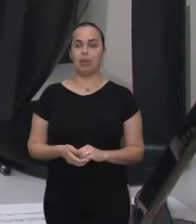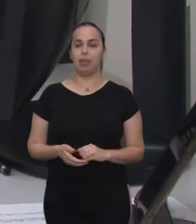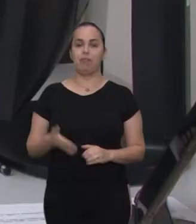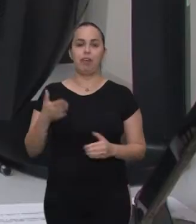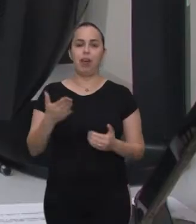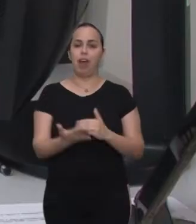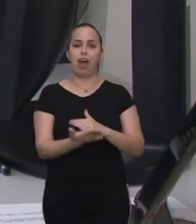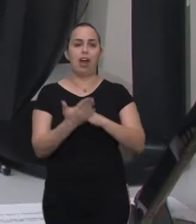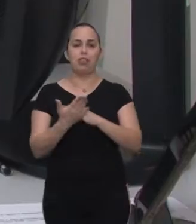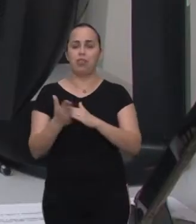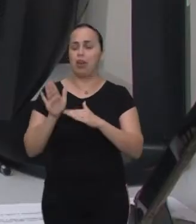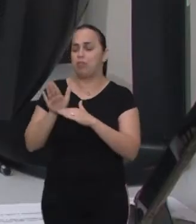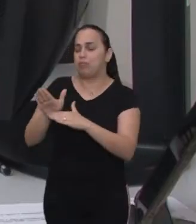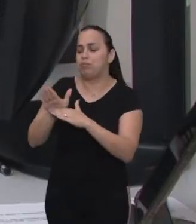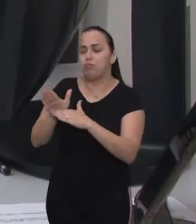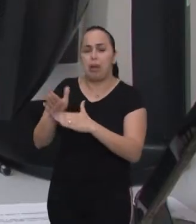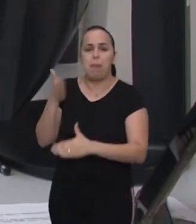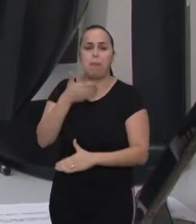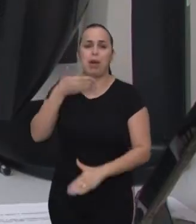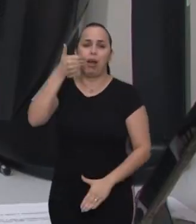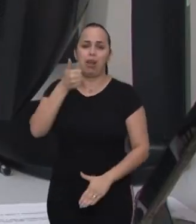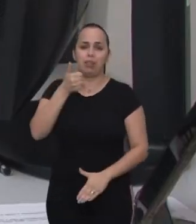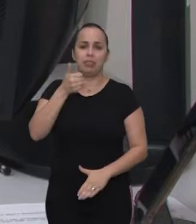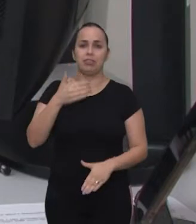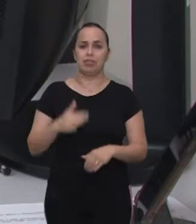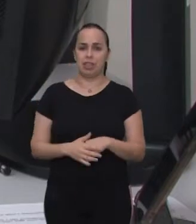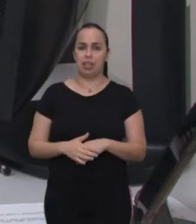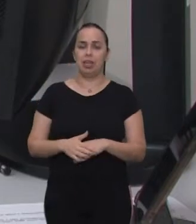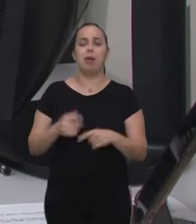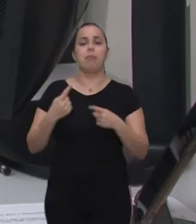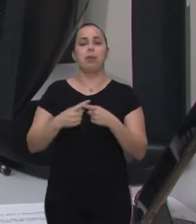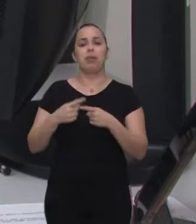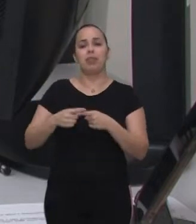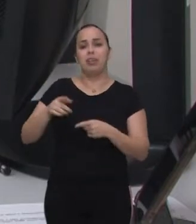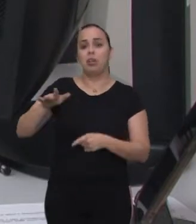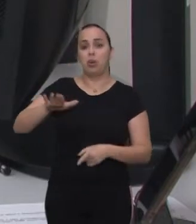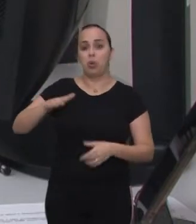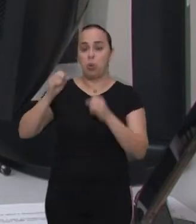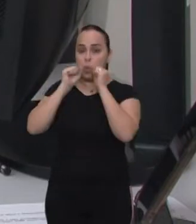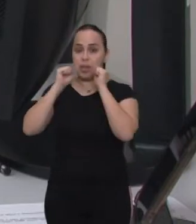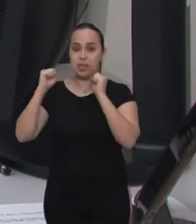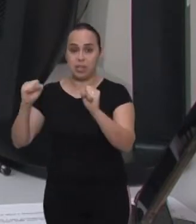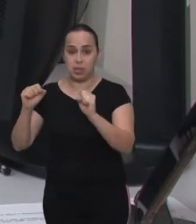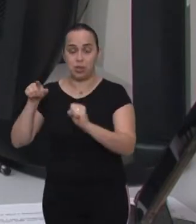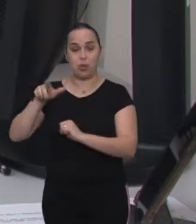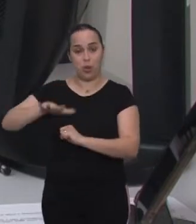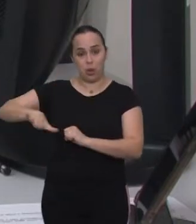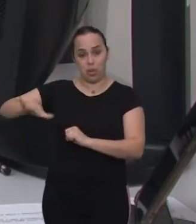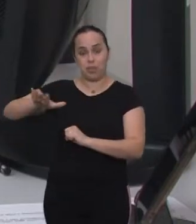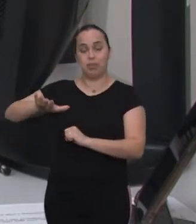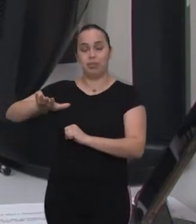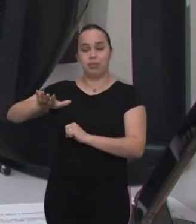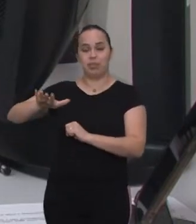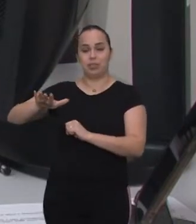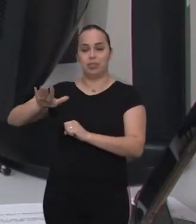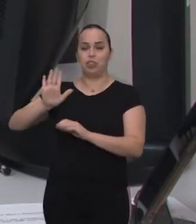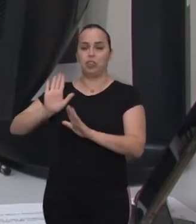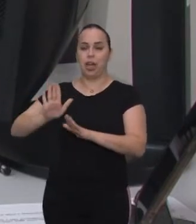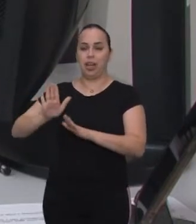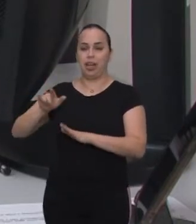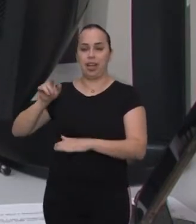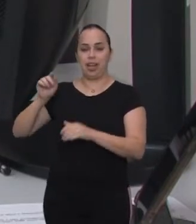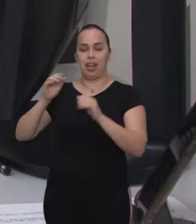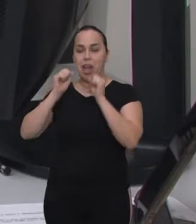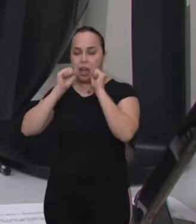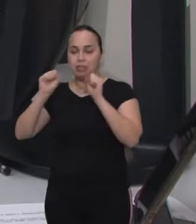eles vão melhorar muito o trabalho dos gabinetes na medida em que a assessoria do gabinete os assessores os mercados pelos vereadores